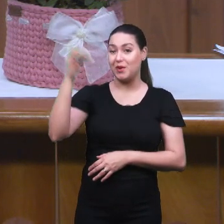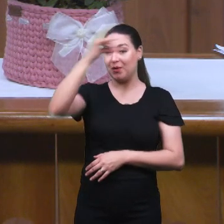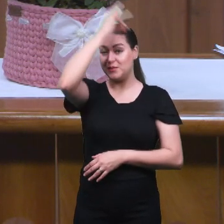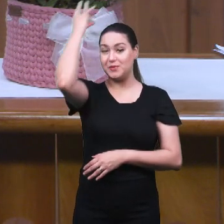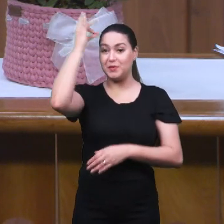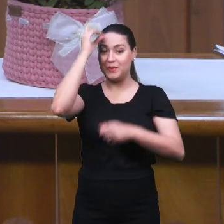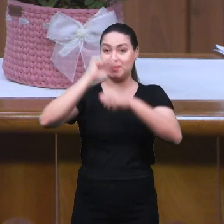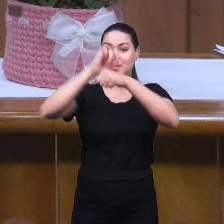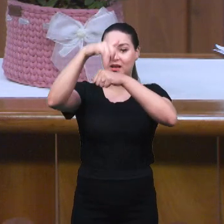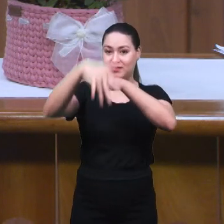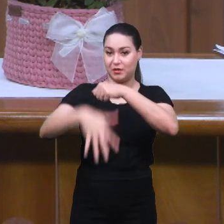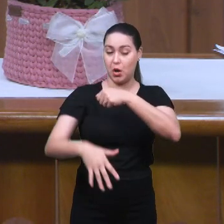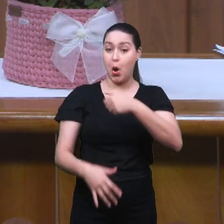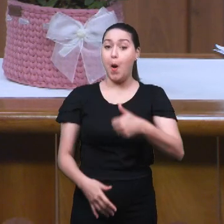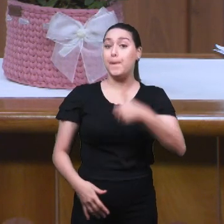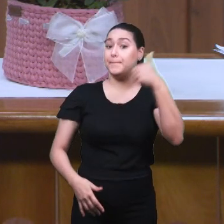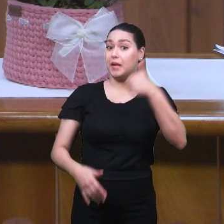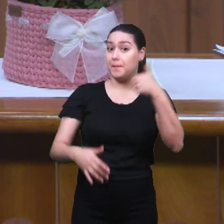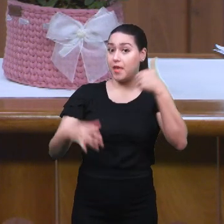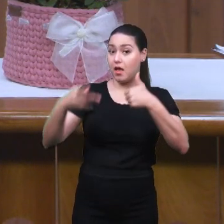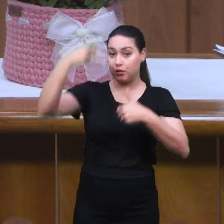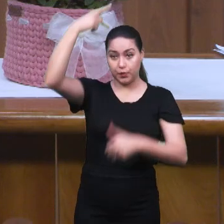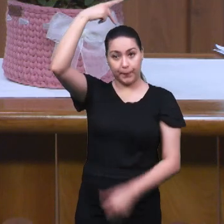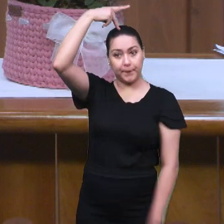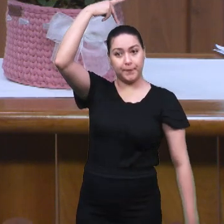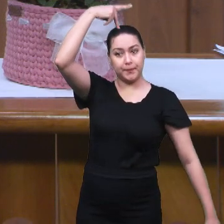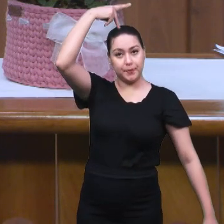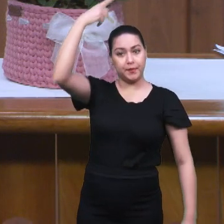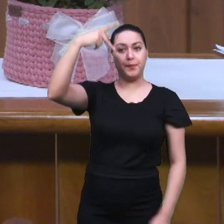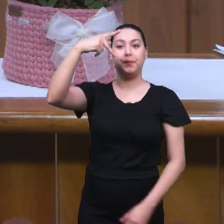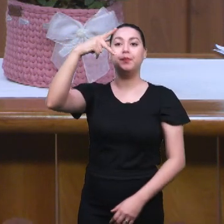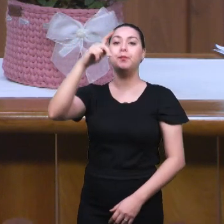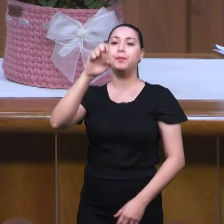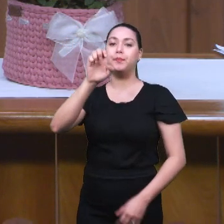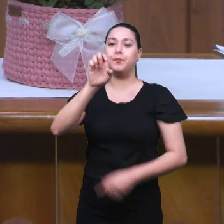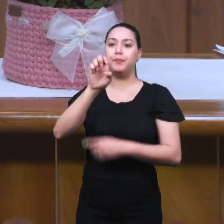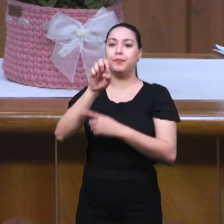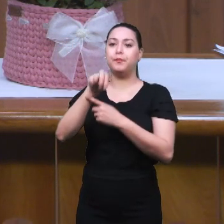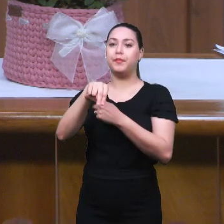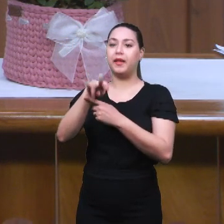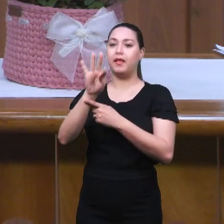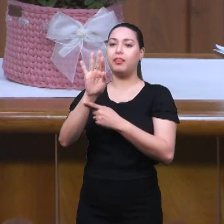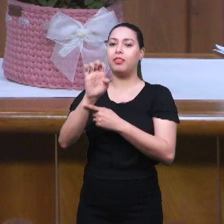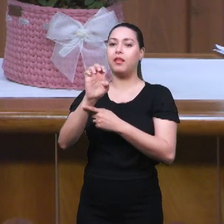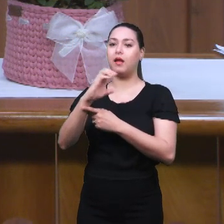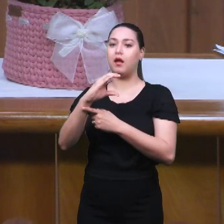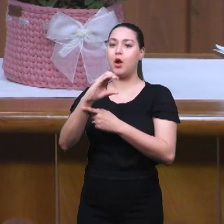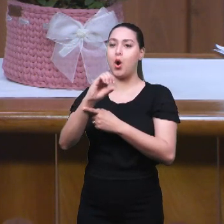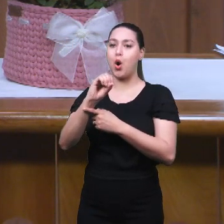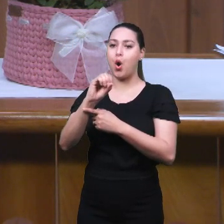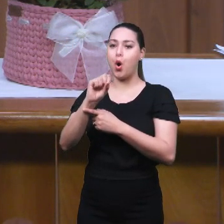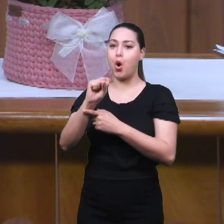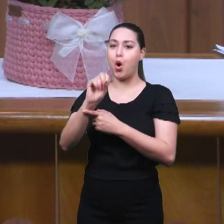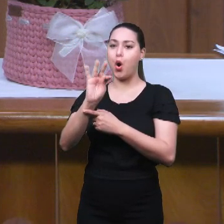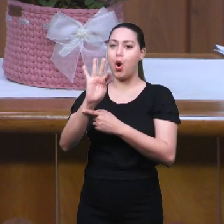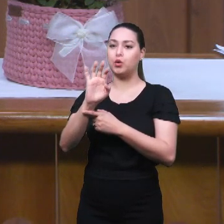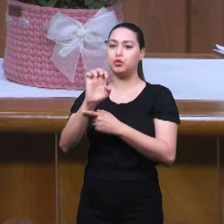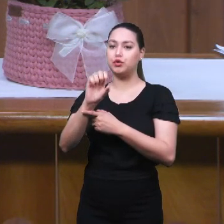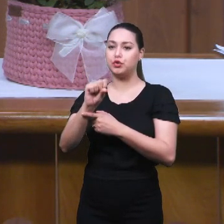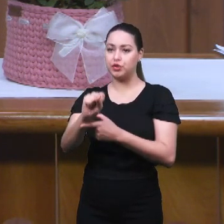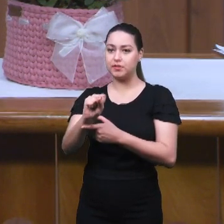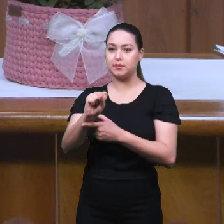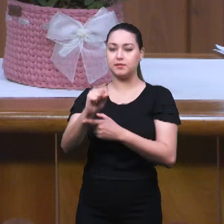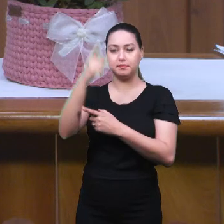o segundo, que é o tempo que estamos vivendo, preparando a igreja para a sua partida. Então, 2 momentos. A igreja que se estabelece no